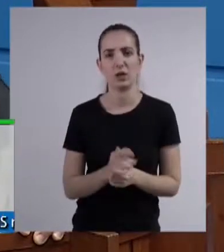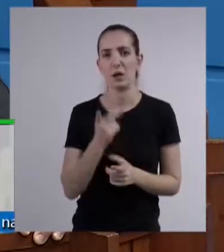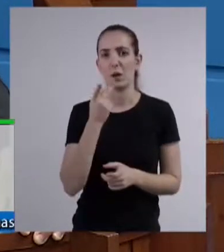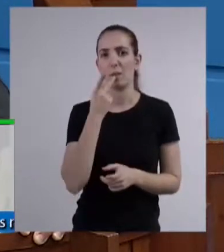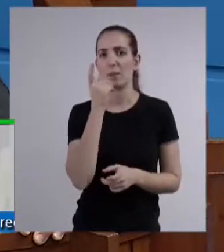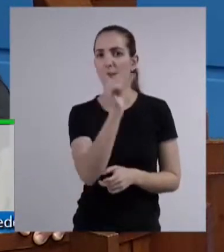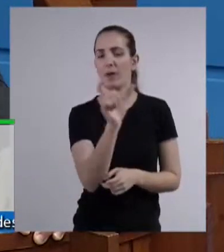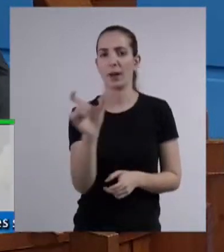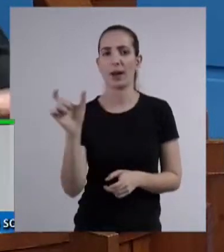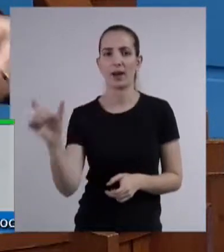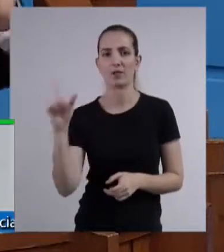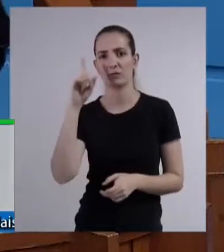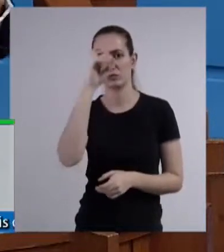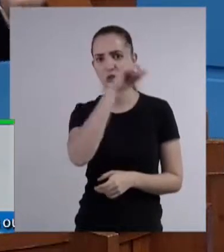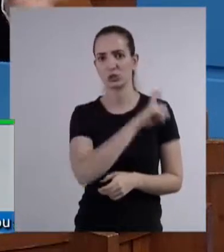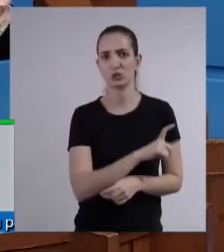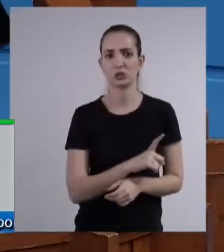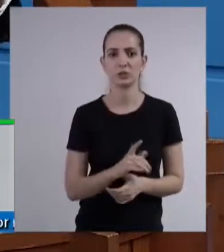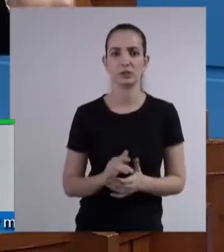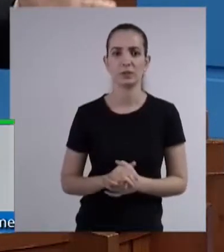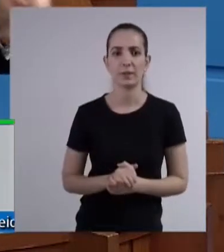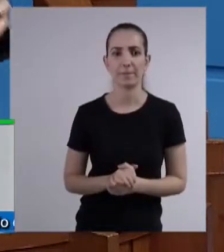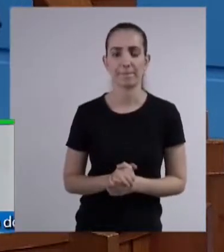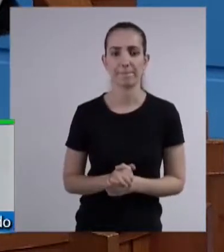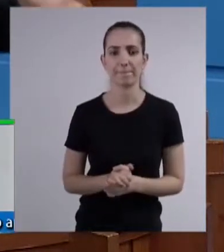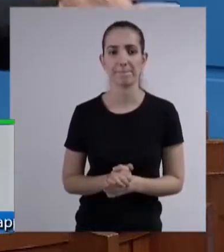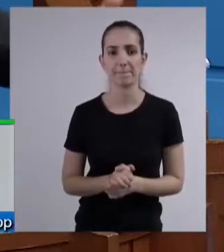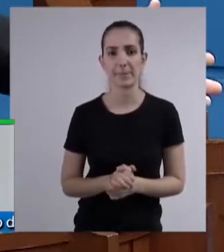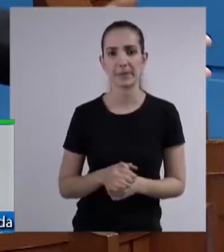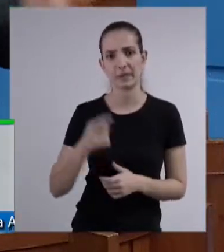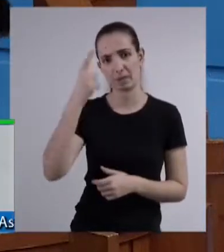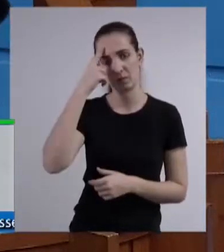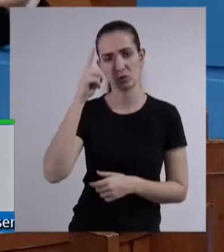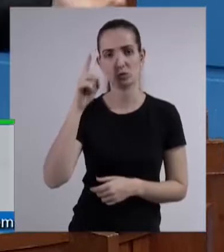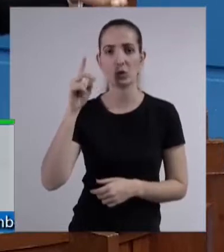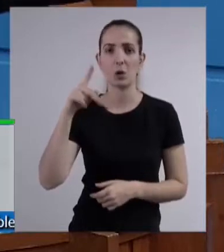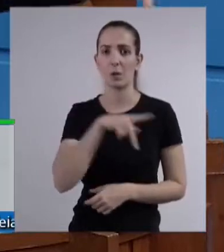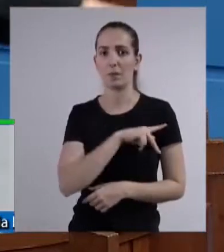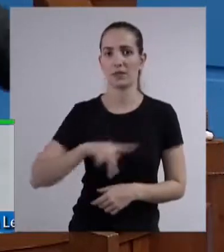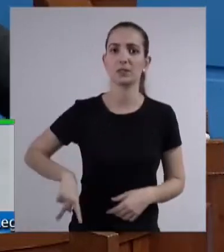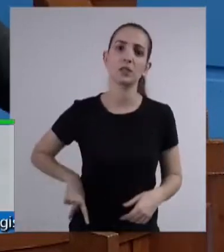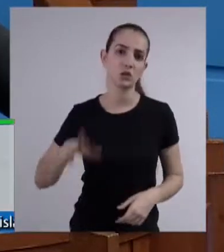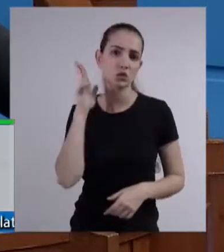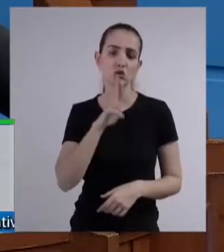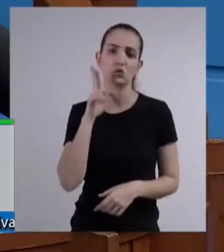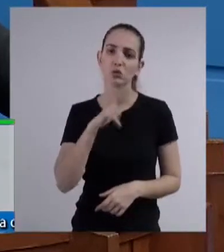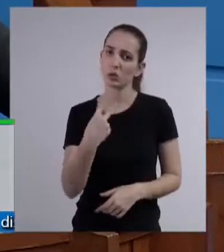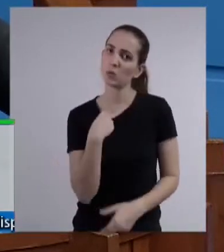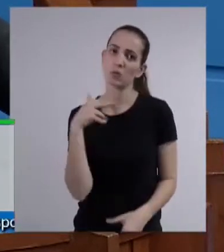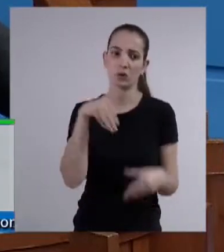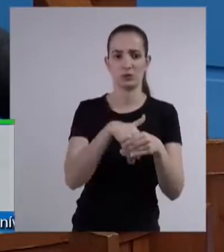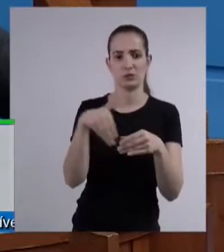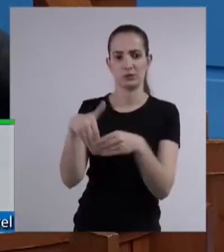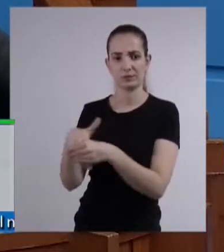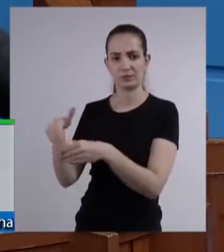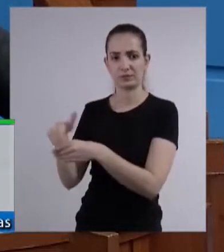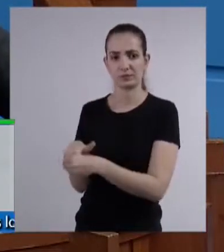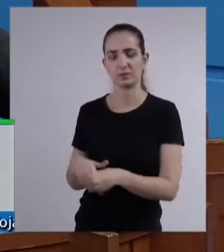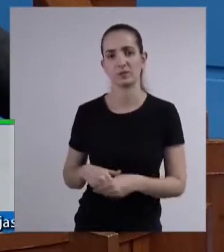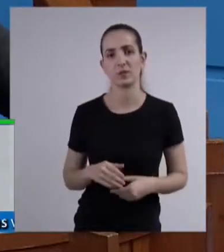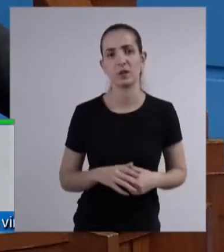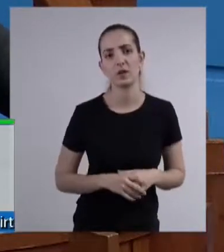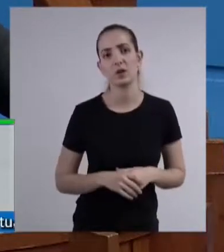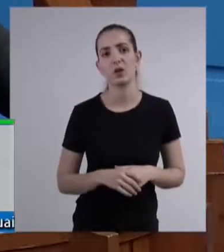juridiquês, dizendo: não, o presidente Lula está inelegível, não pode concorrer às eleições, contra a